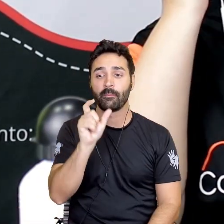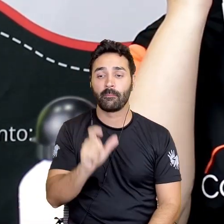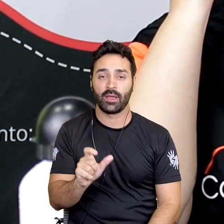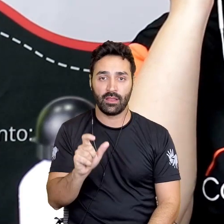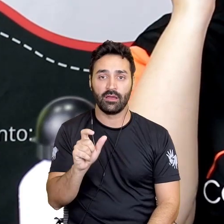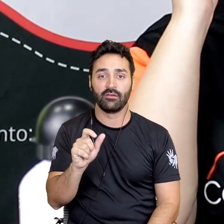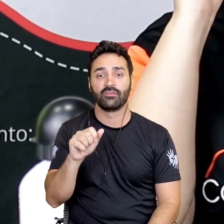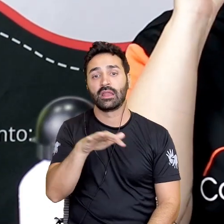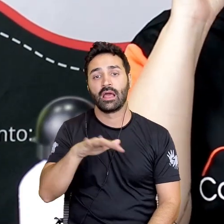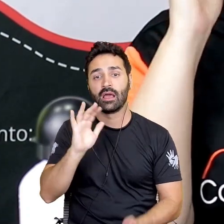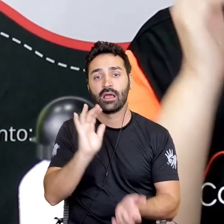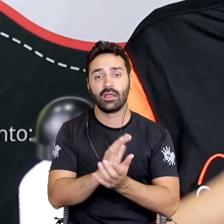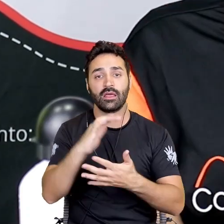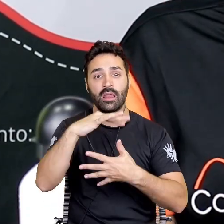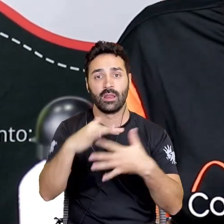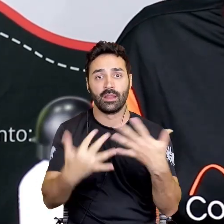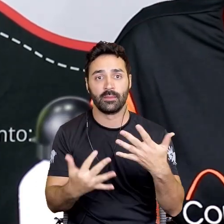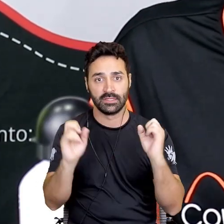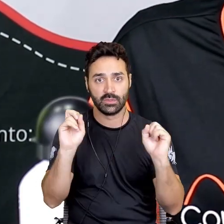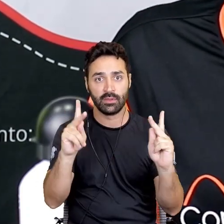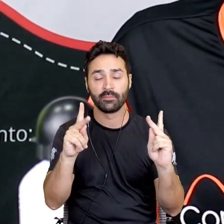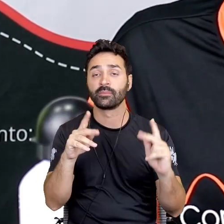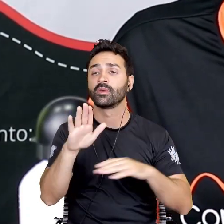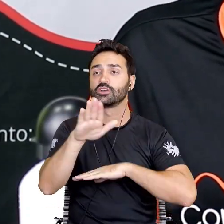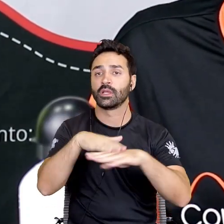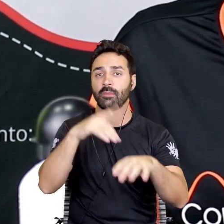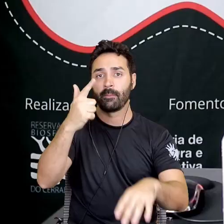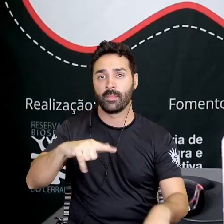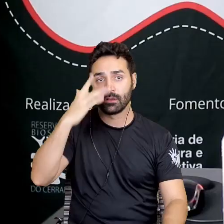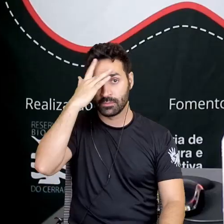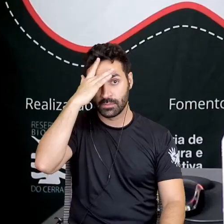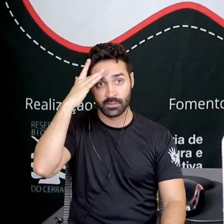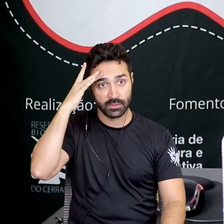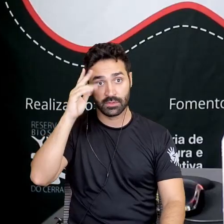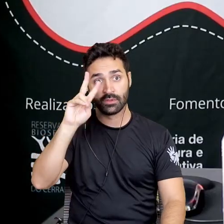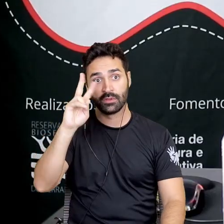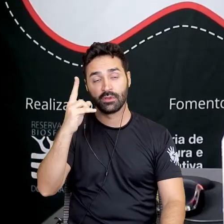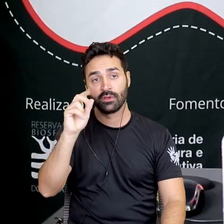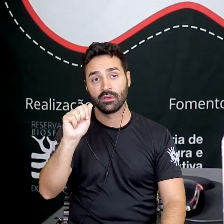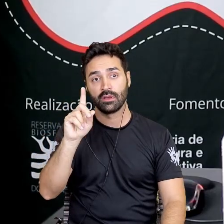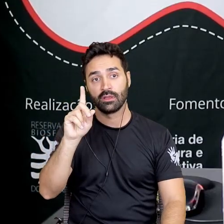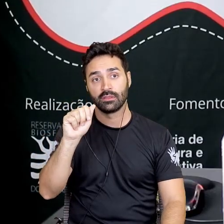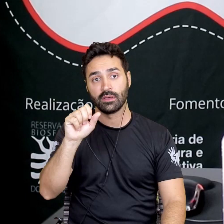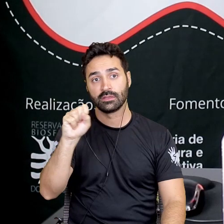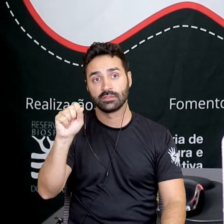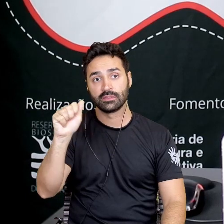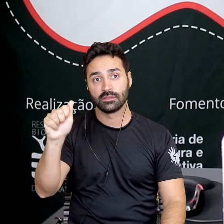a Libras. Vamos lá. Radassa Ariane.